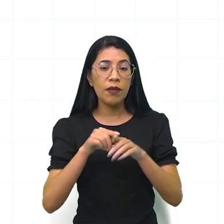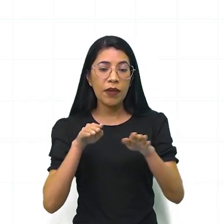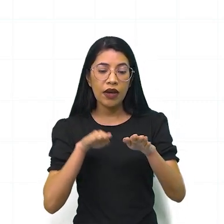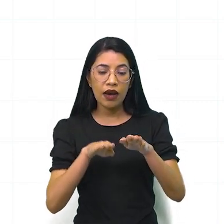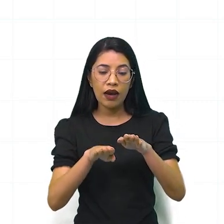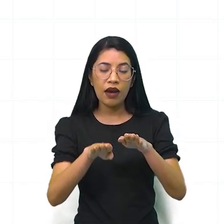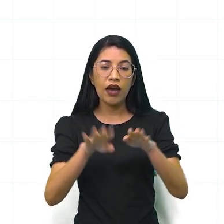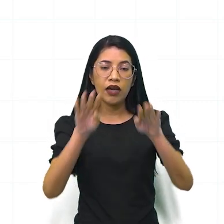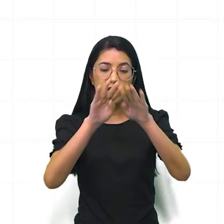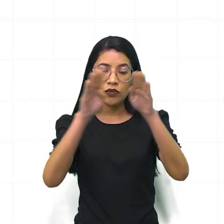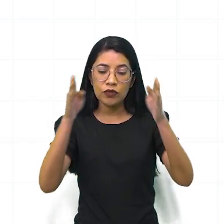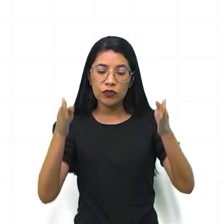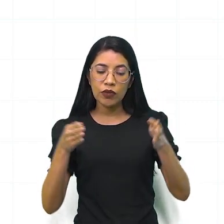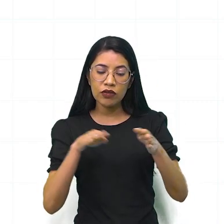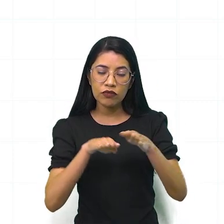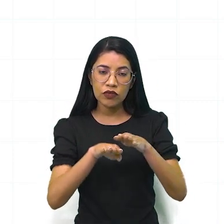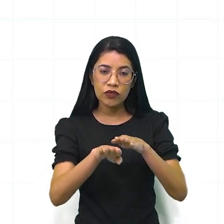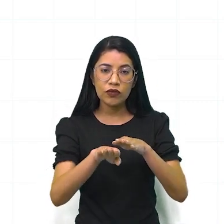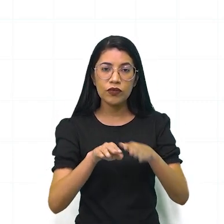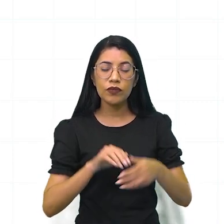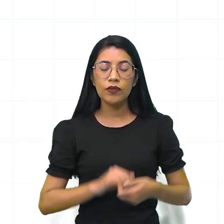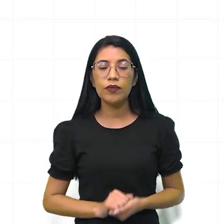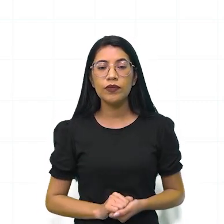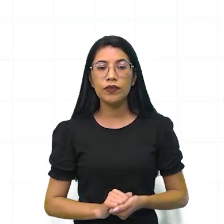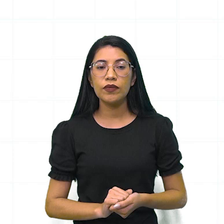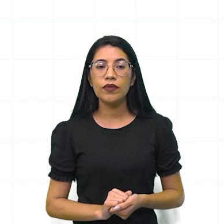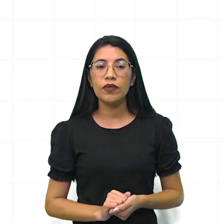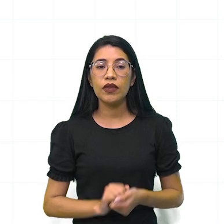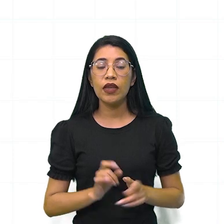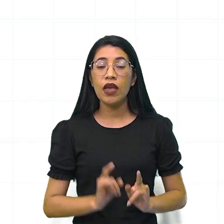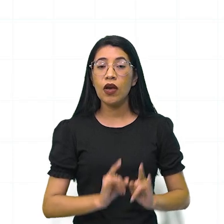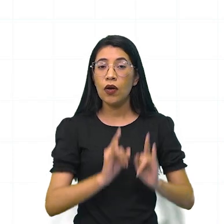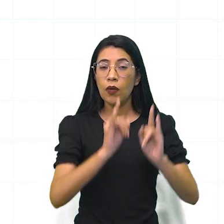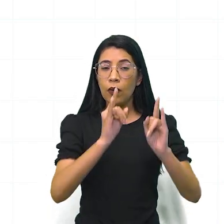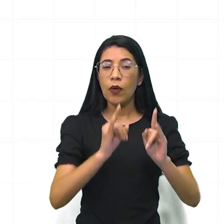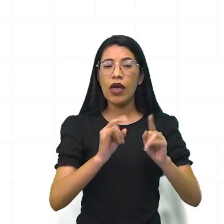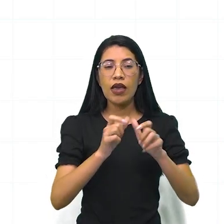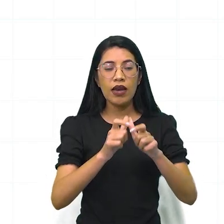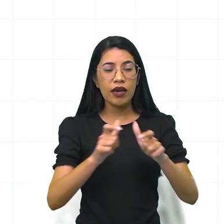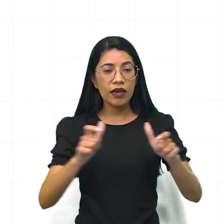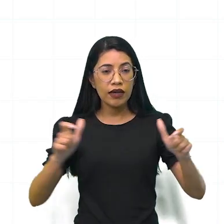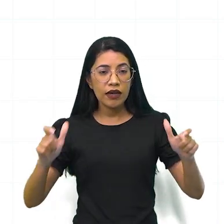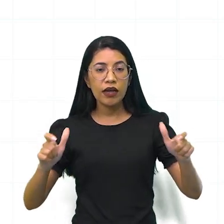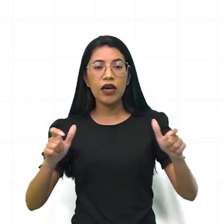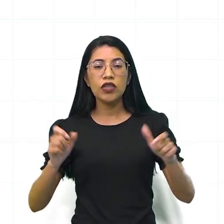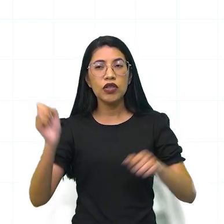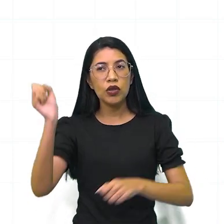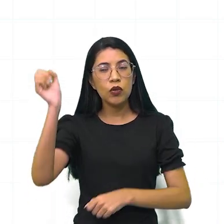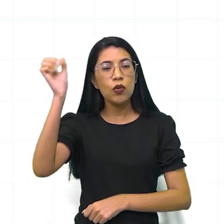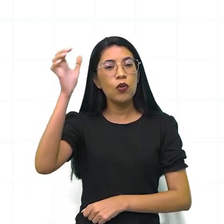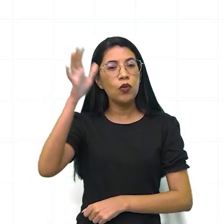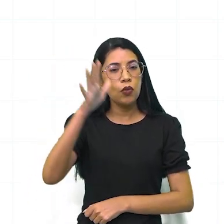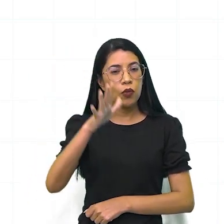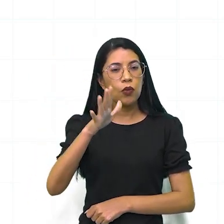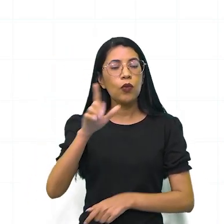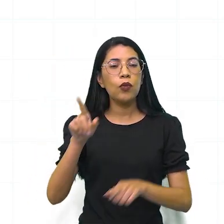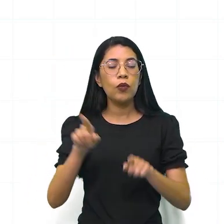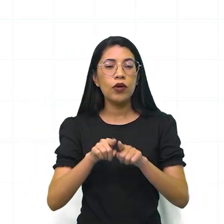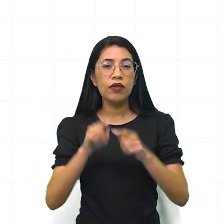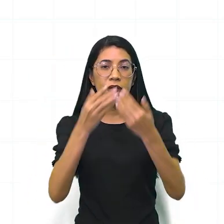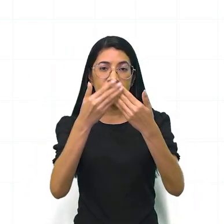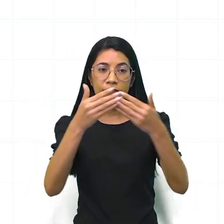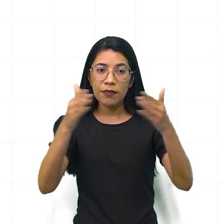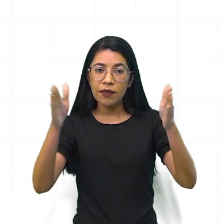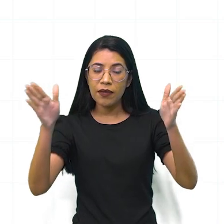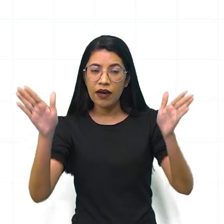coberta. A propriedade é ampla, luminosa e com vista aberta, pois